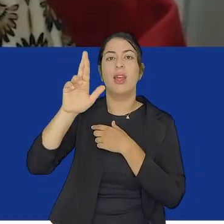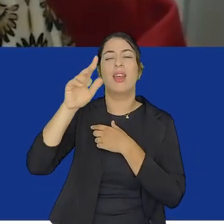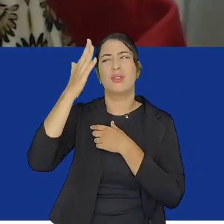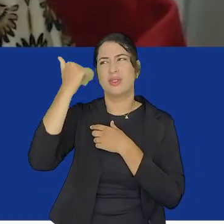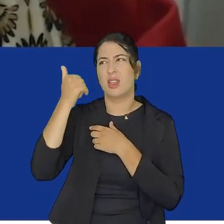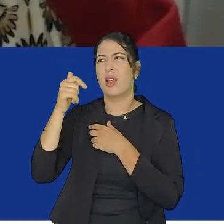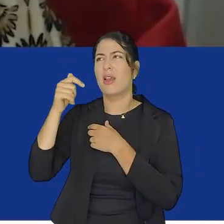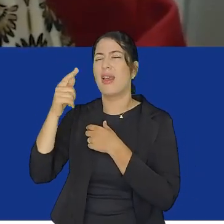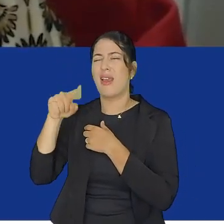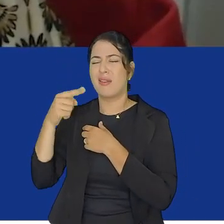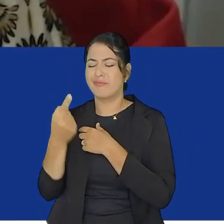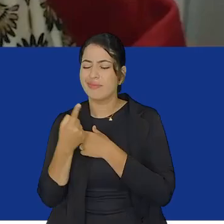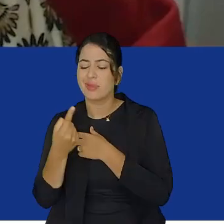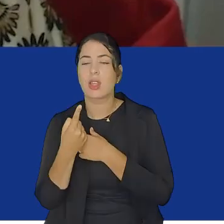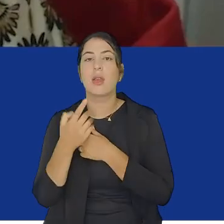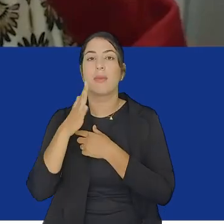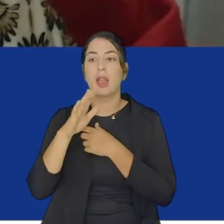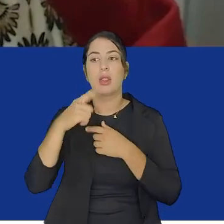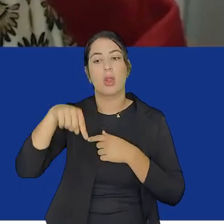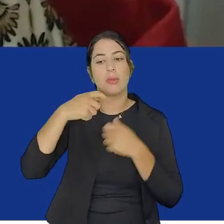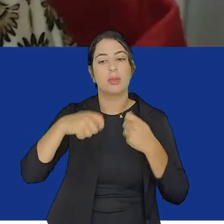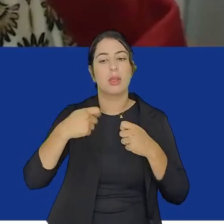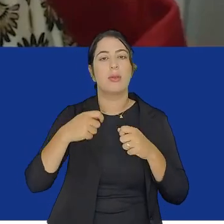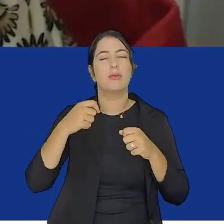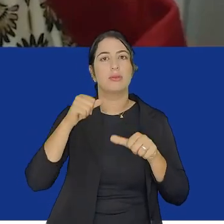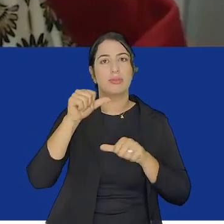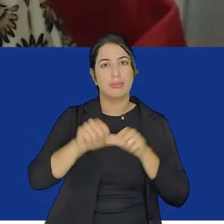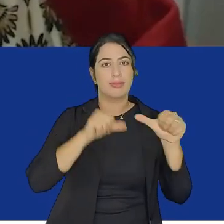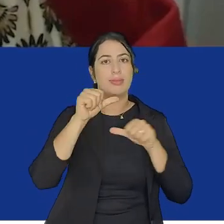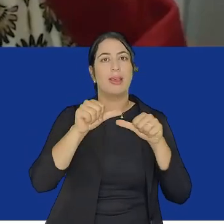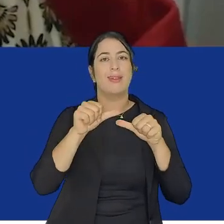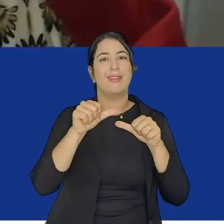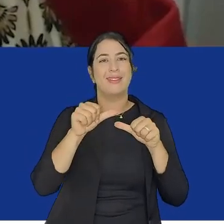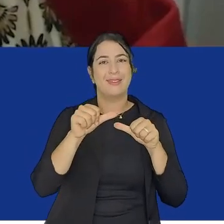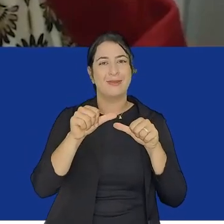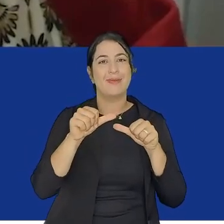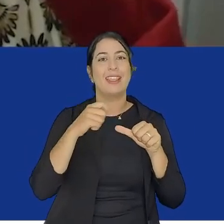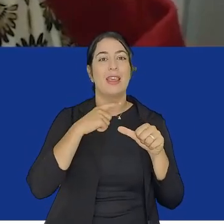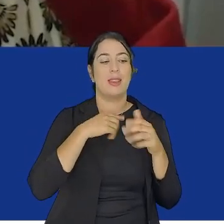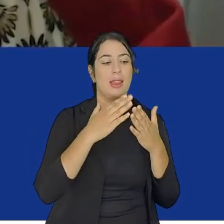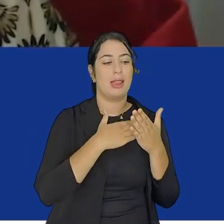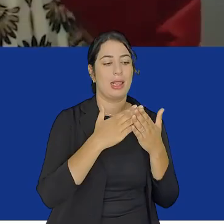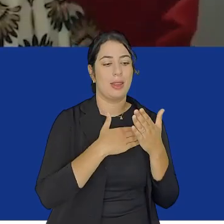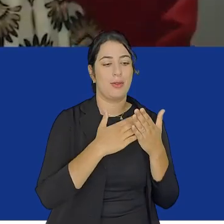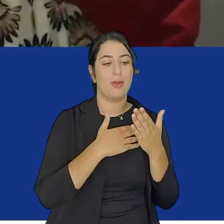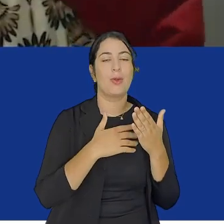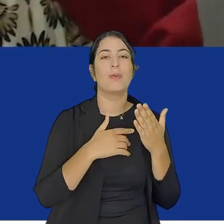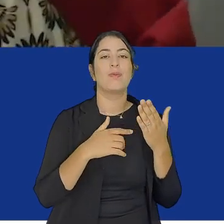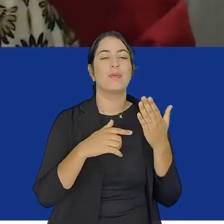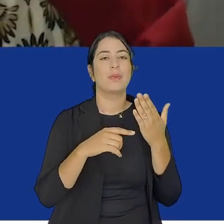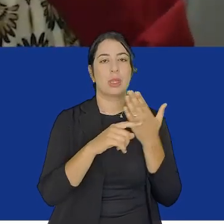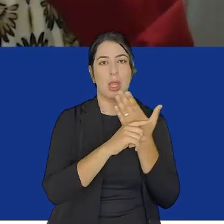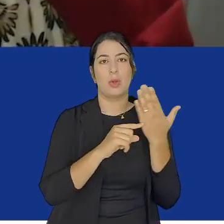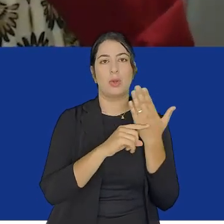de mudar essa realidade e entrar no diálogo. E isso é uma diretriz, inclusive, do Christophe Dejoux, que eu falei para vocês,